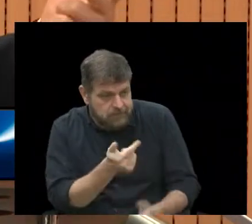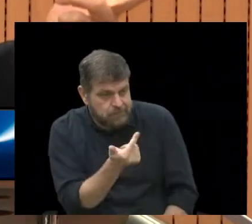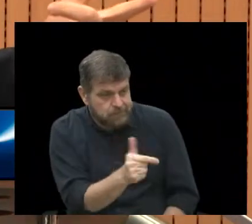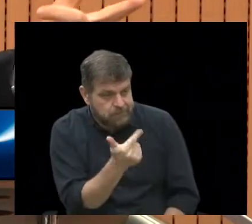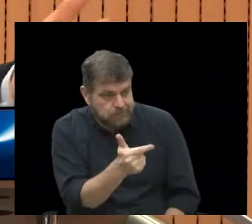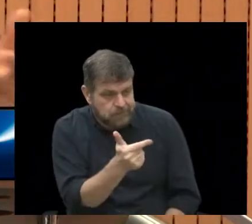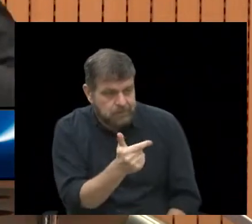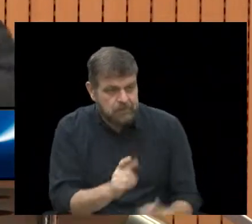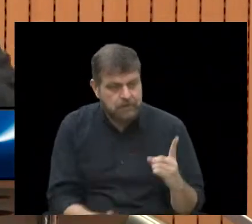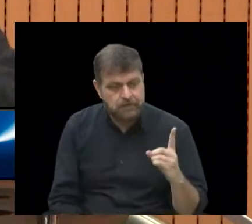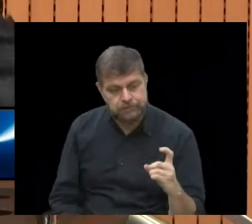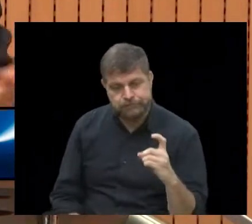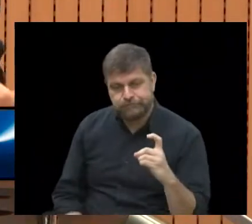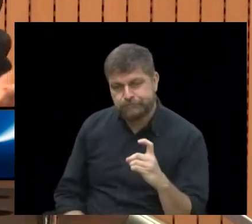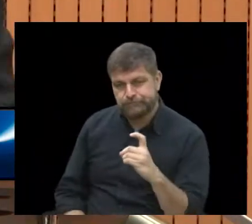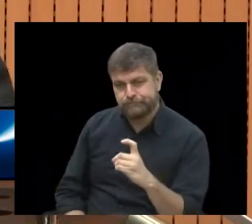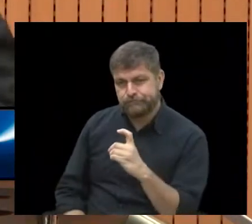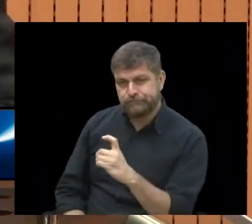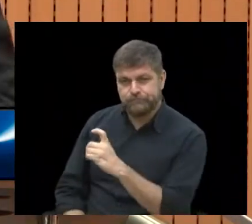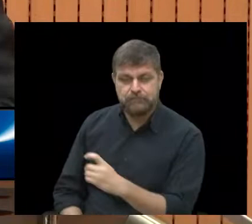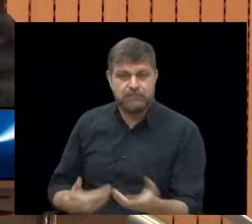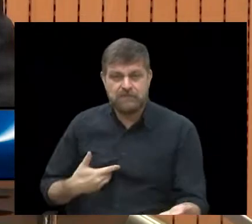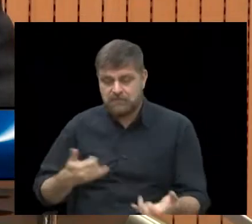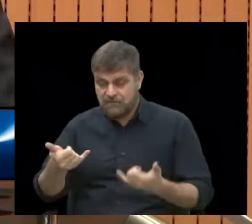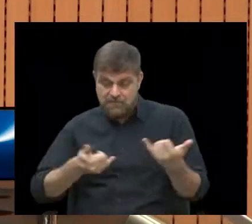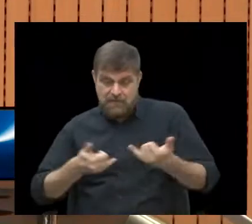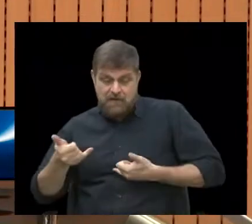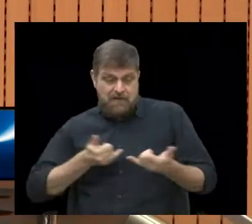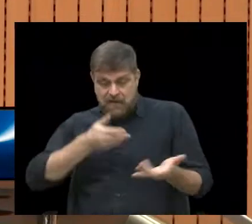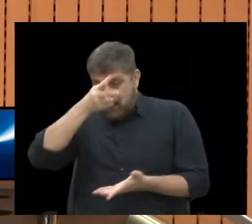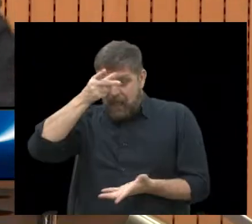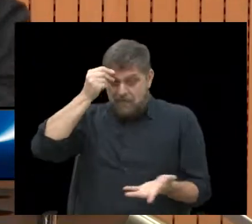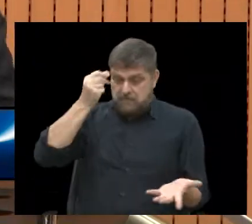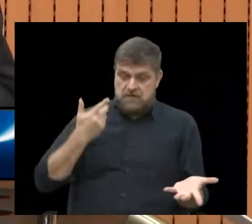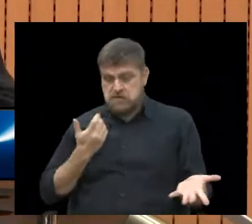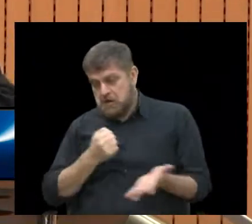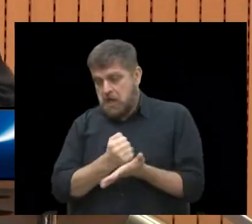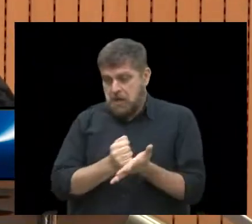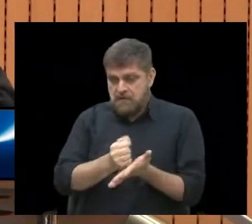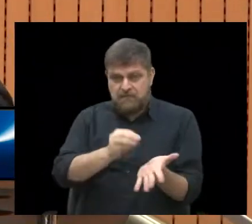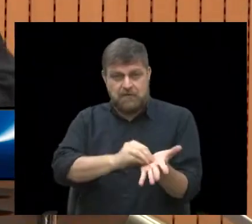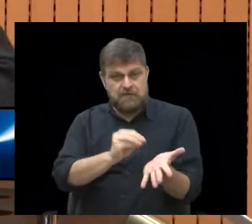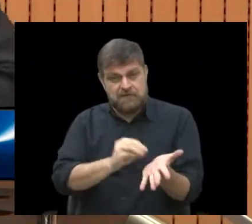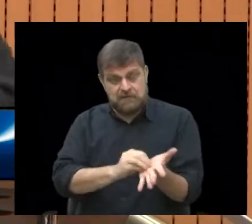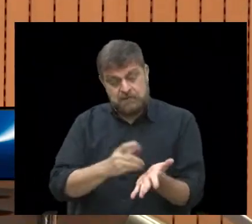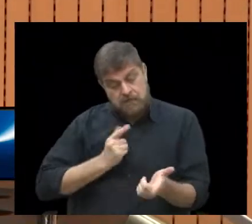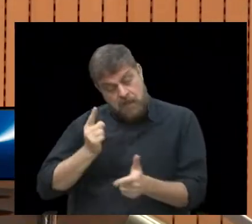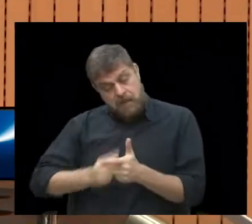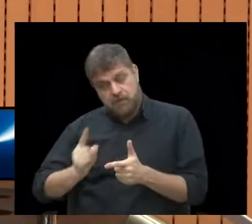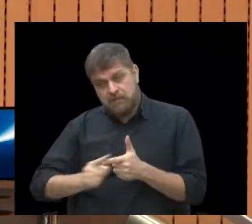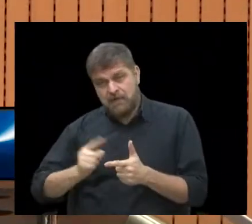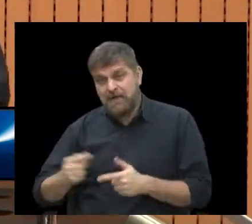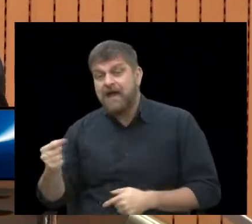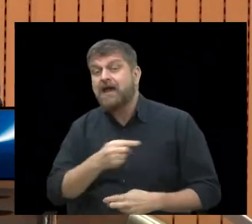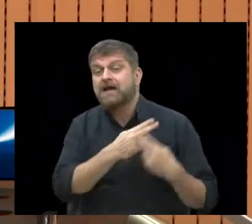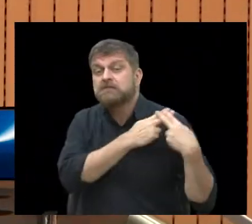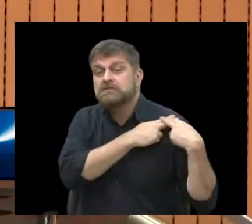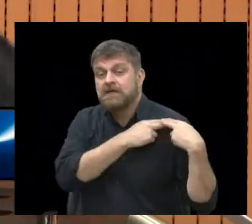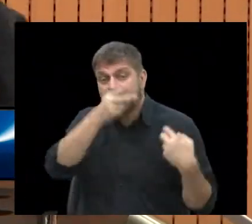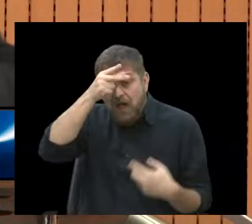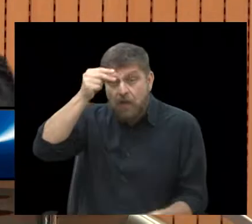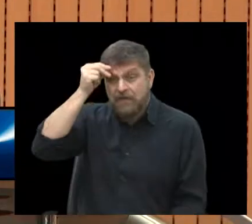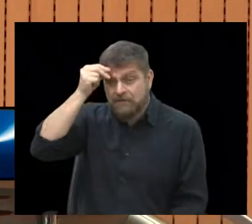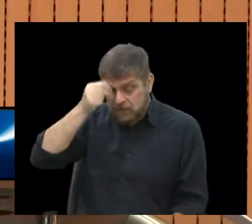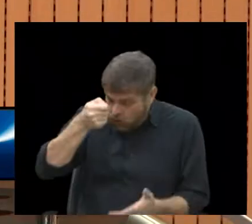mas tem muito remédio faltando, vão falar que a prefeitura é isso, a prefeitura é aquilo. Meus caros, se tem muito remédio faltando, é tarefa da prefeitura,